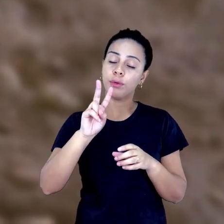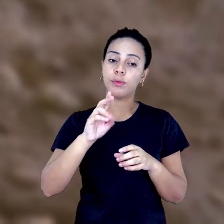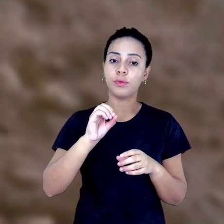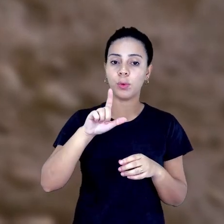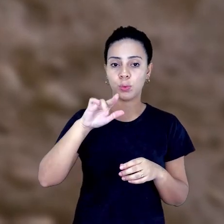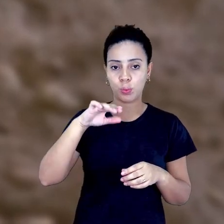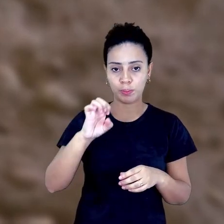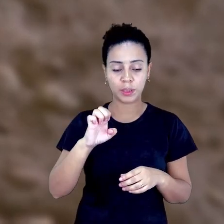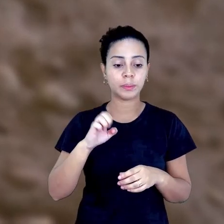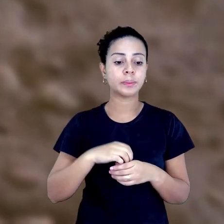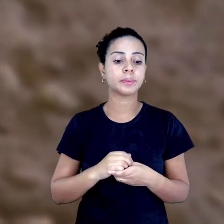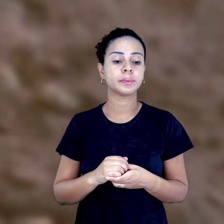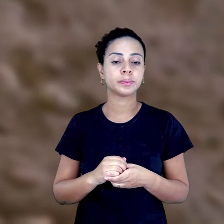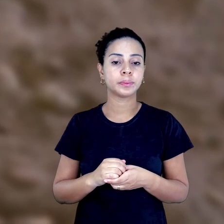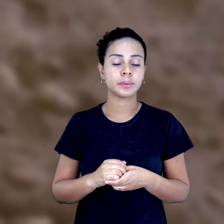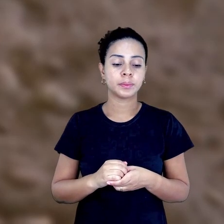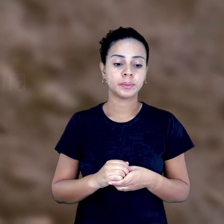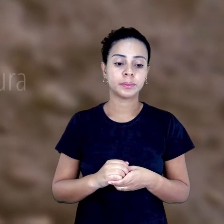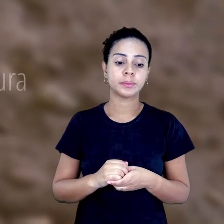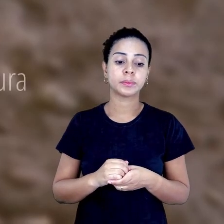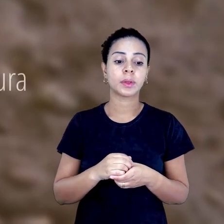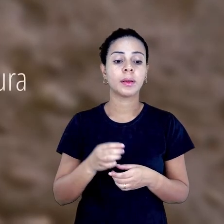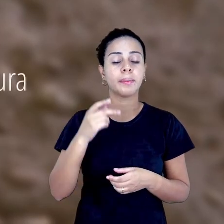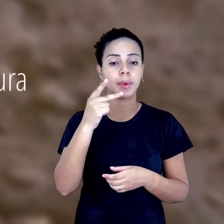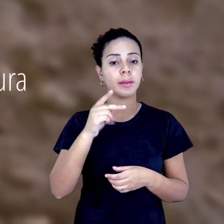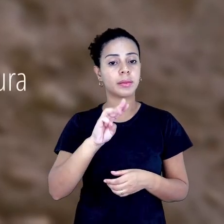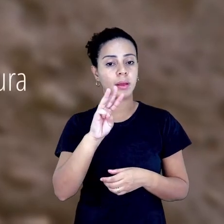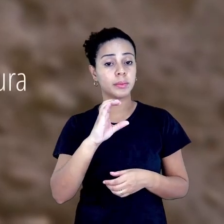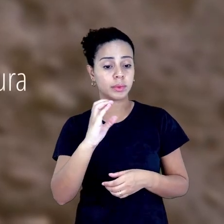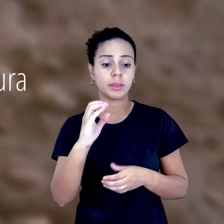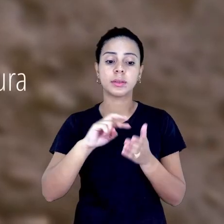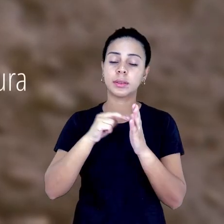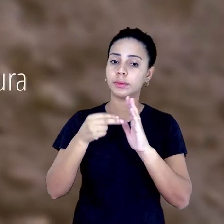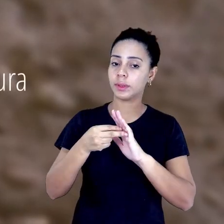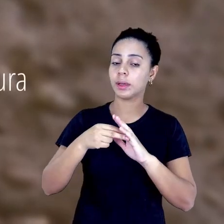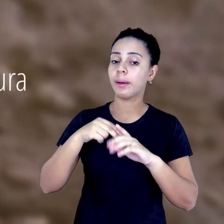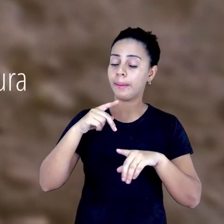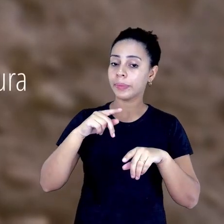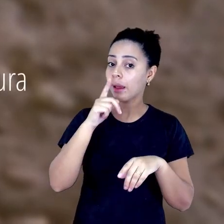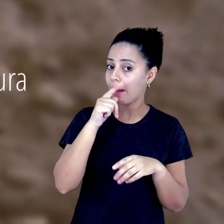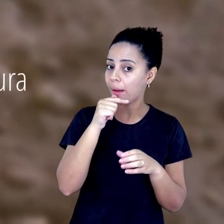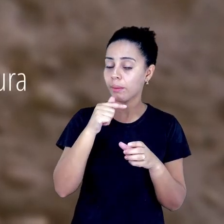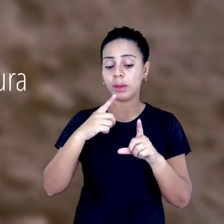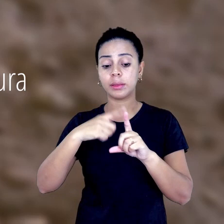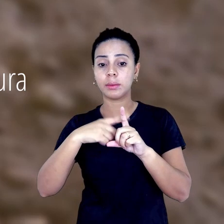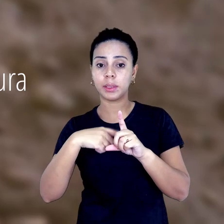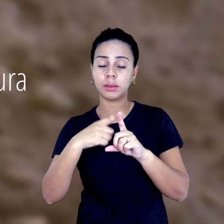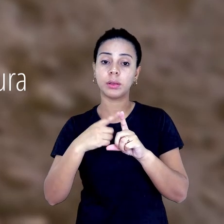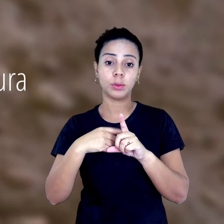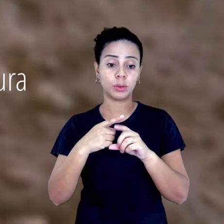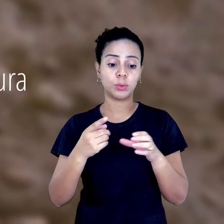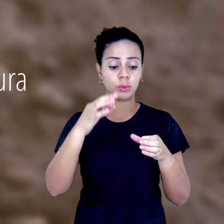proveta, igual a 1.000 centímetros cúbicos. ρWC é a massa específica da água na temperatura